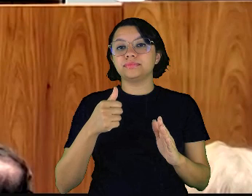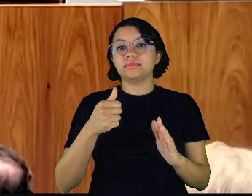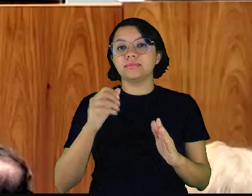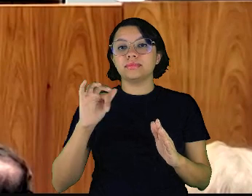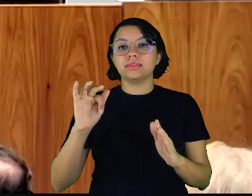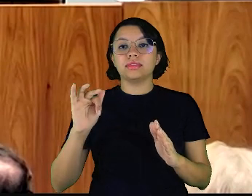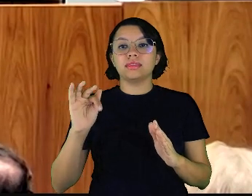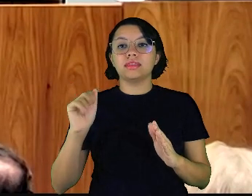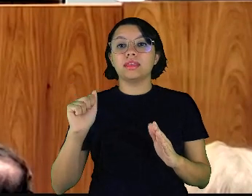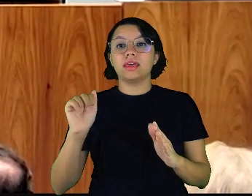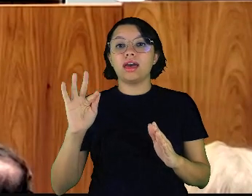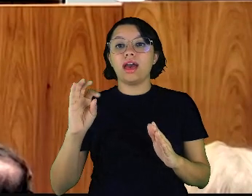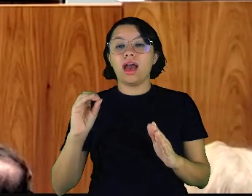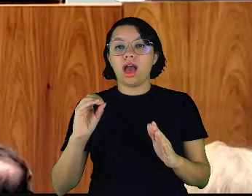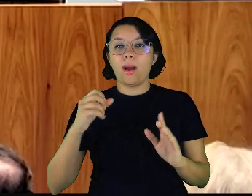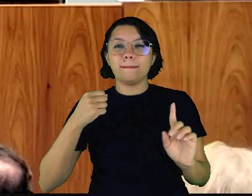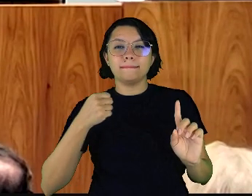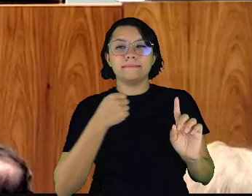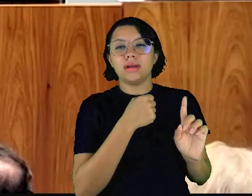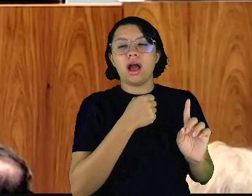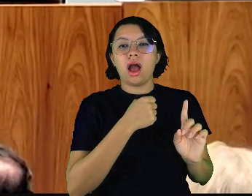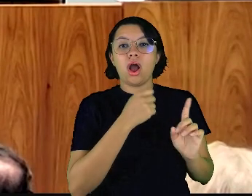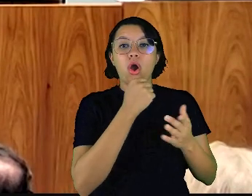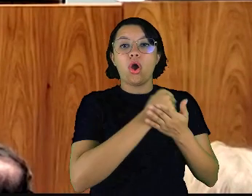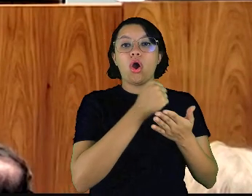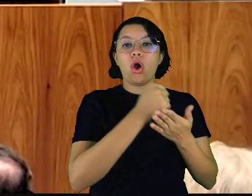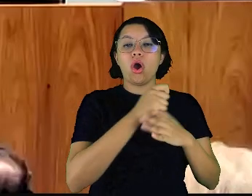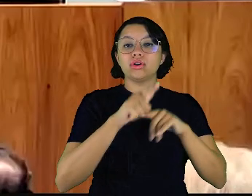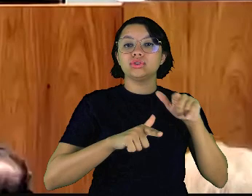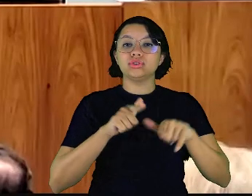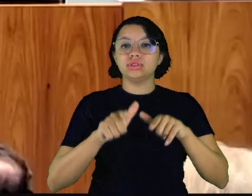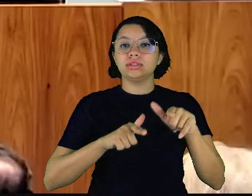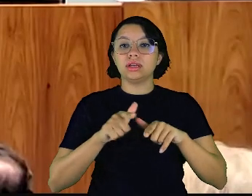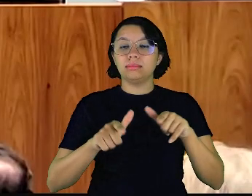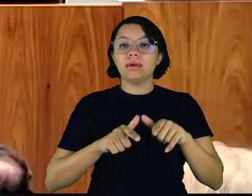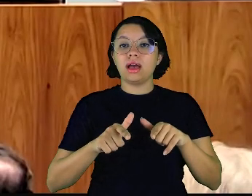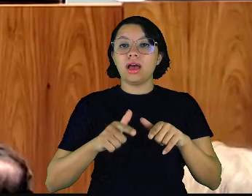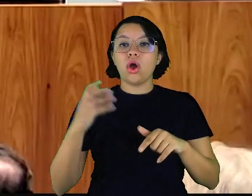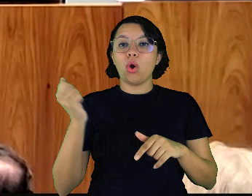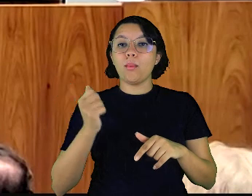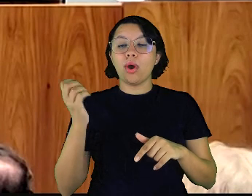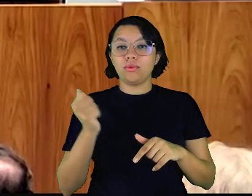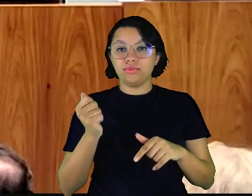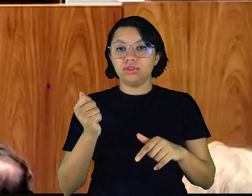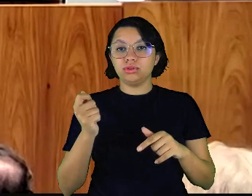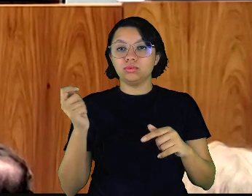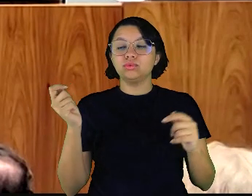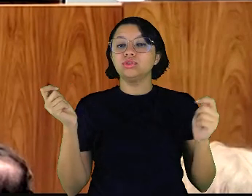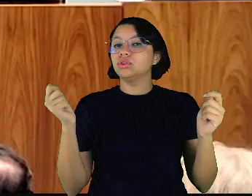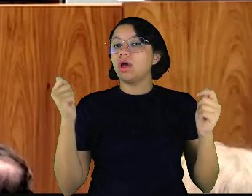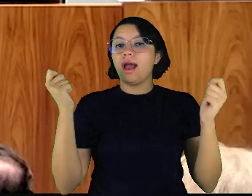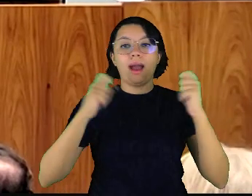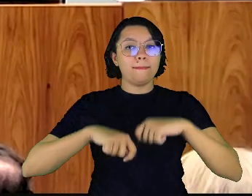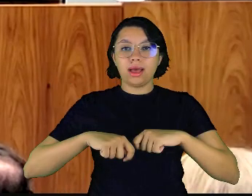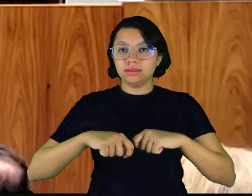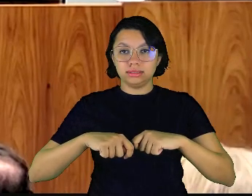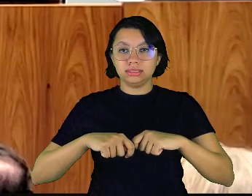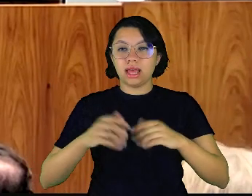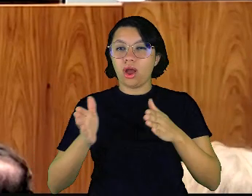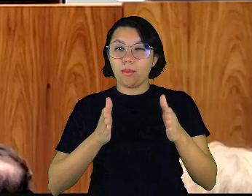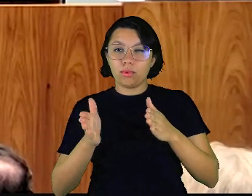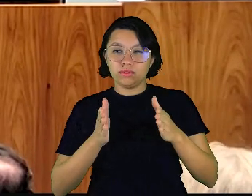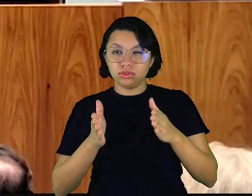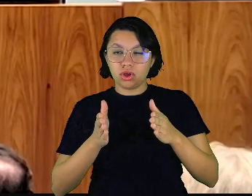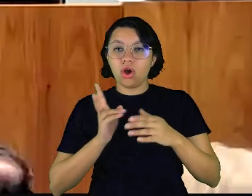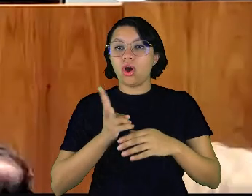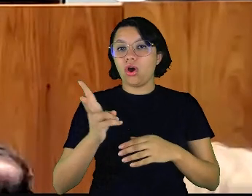primeiro ato aqui, impactos no contrato de trabalho dos benefícios de capacidade provisória e permanente.